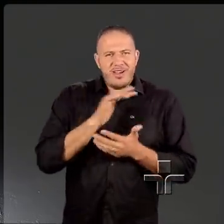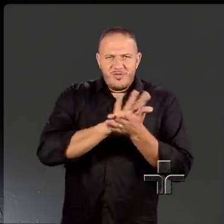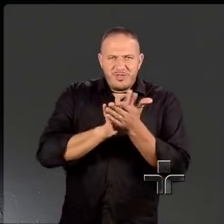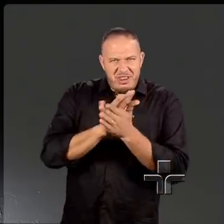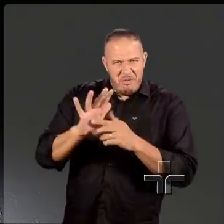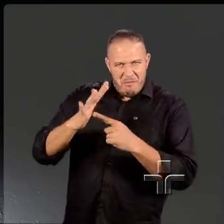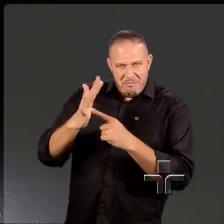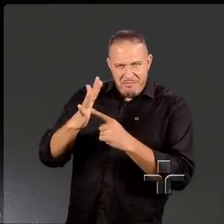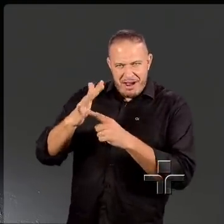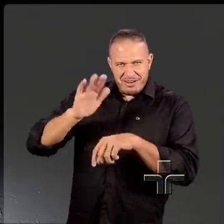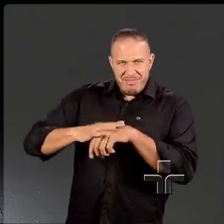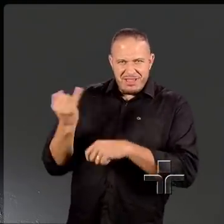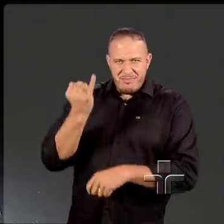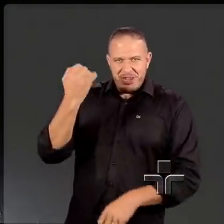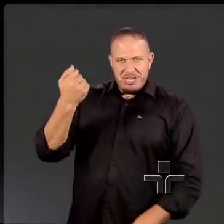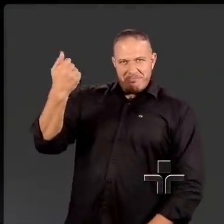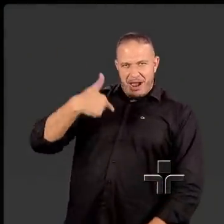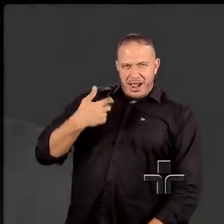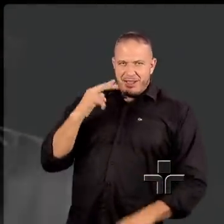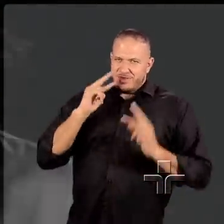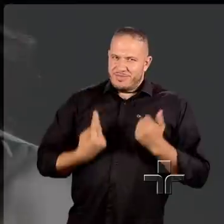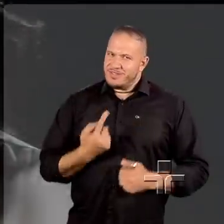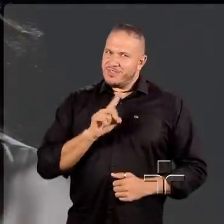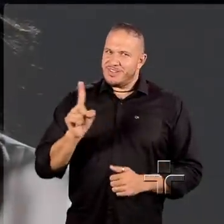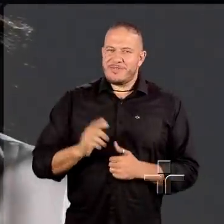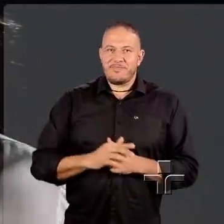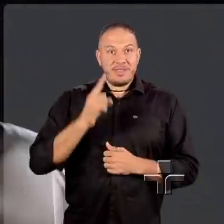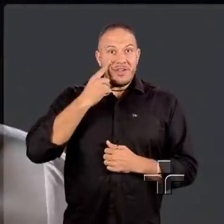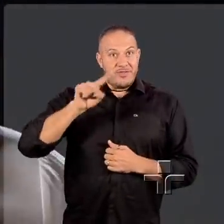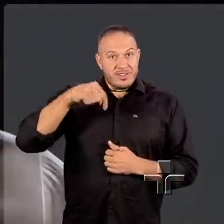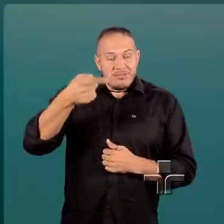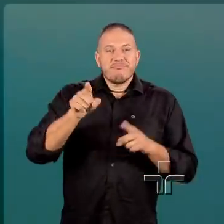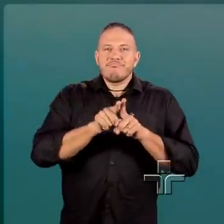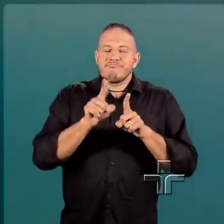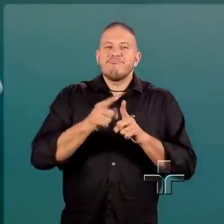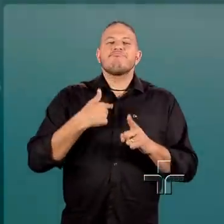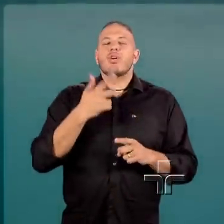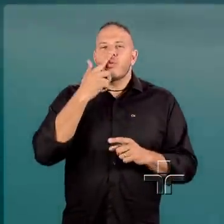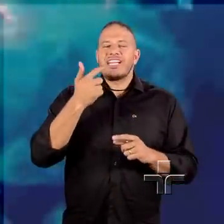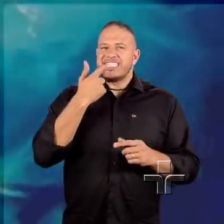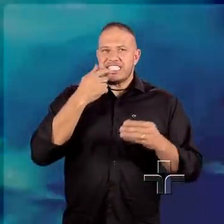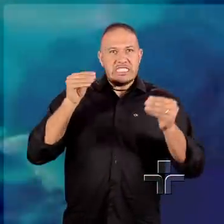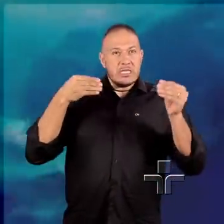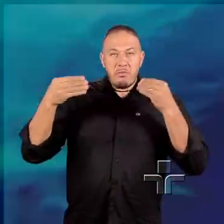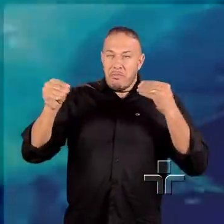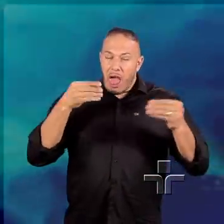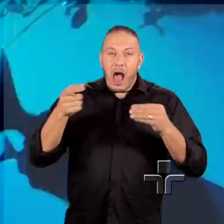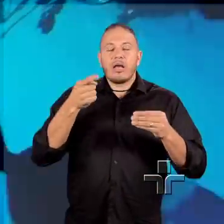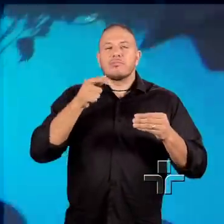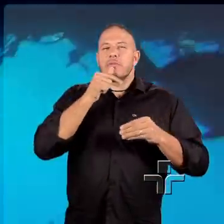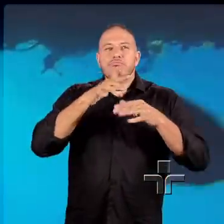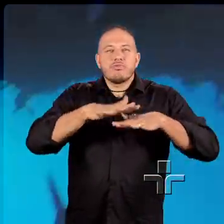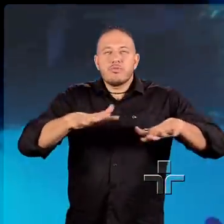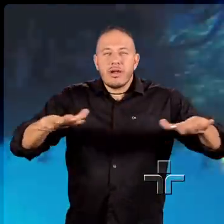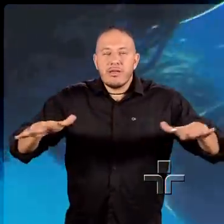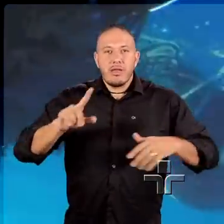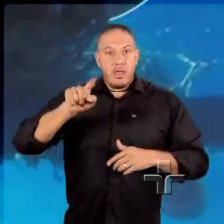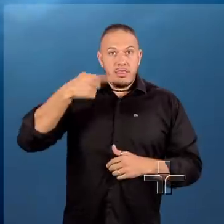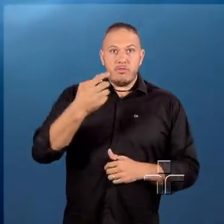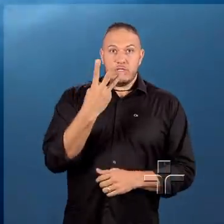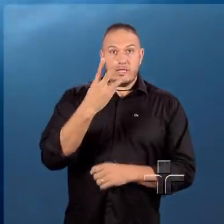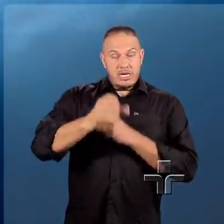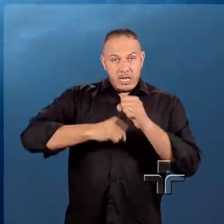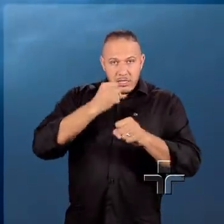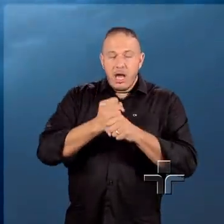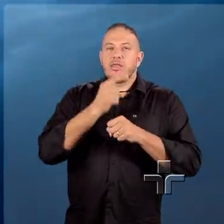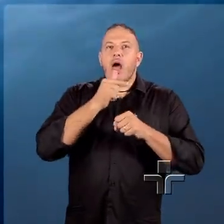que seja mais importante do que o ser humano. Veja a seguir a ameaça do plástico à vida marinha. Daqui 30 anos,